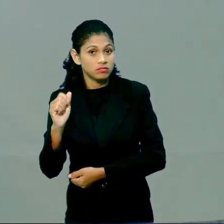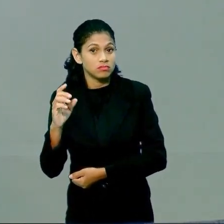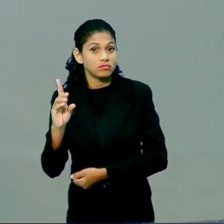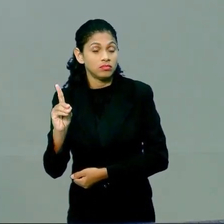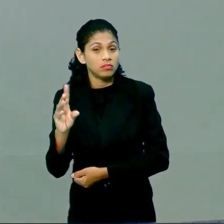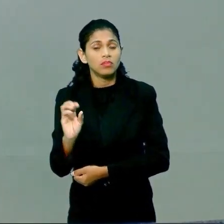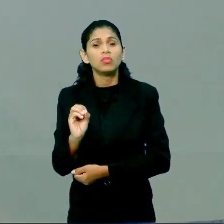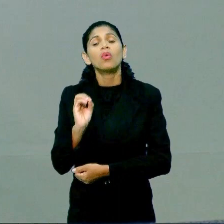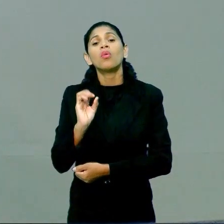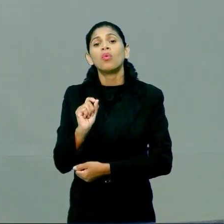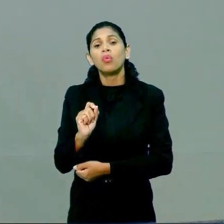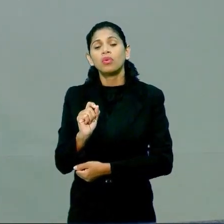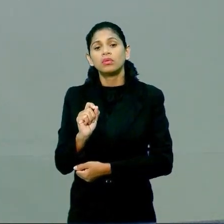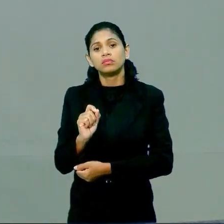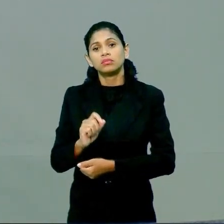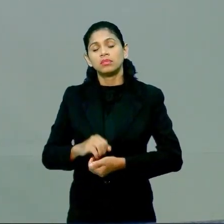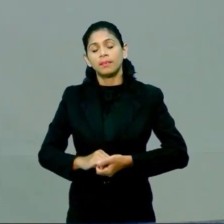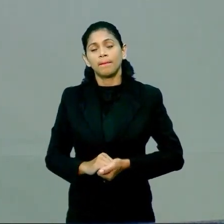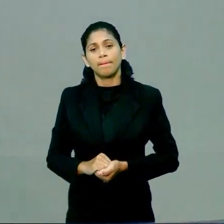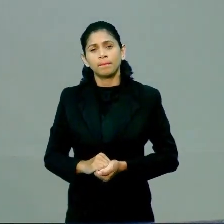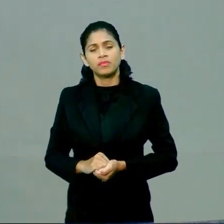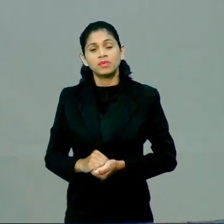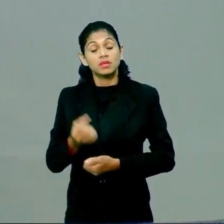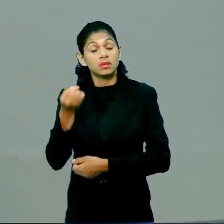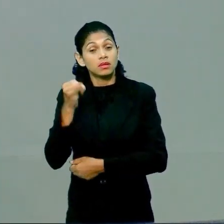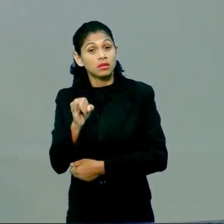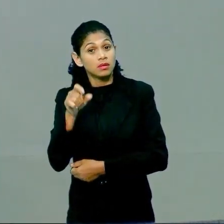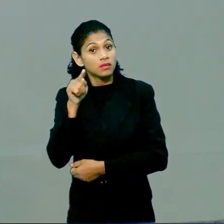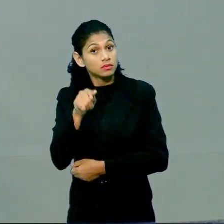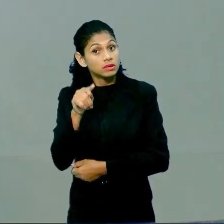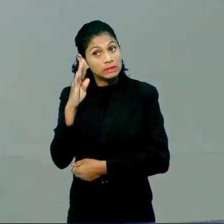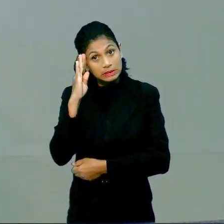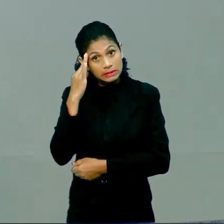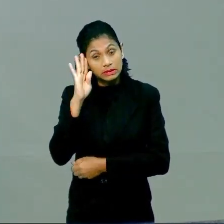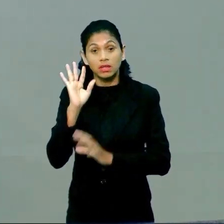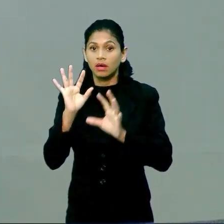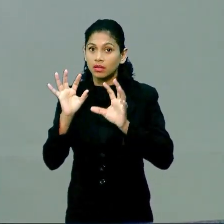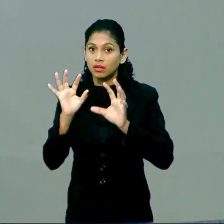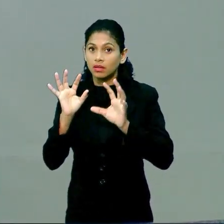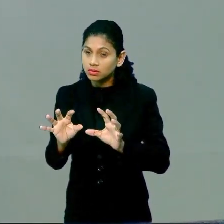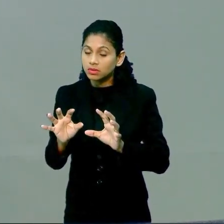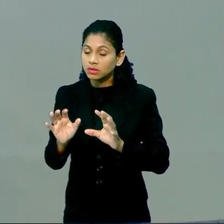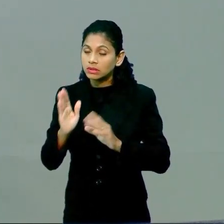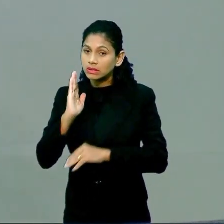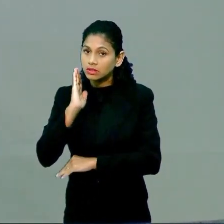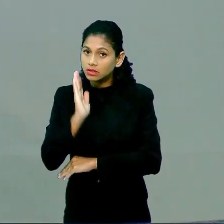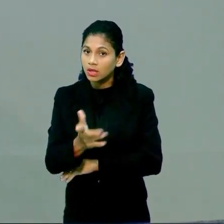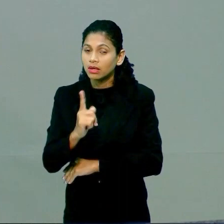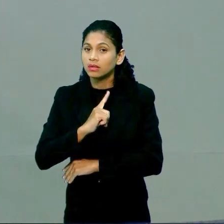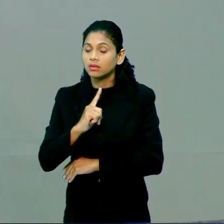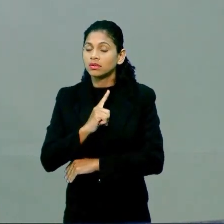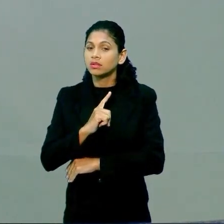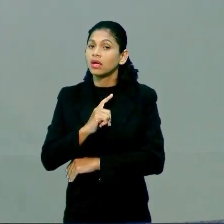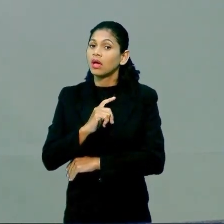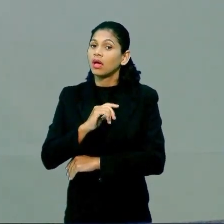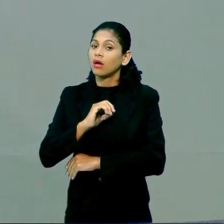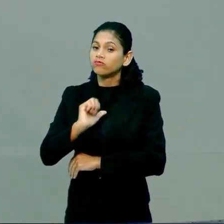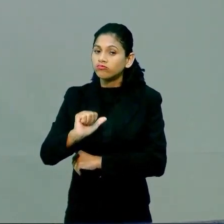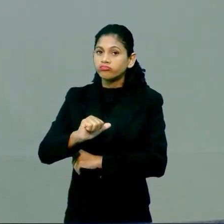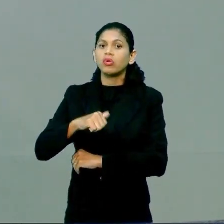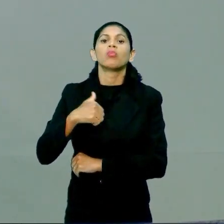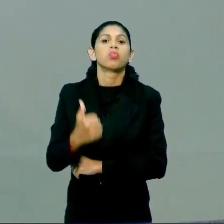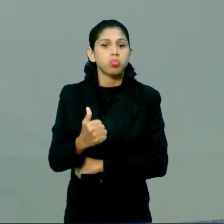semanticamente se você fizer esse entendimento já vai ter um viés positivo Por quê o enganchar é